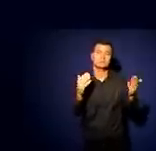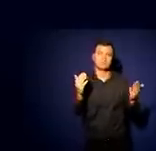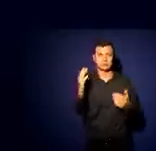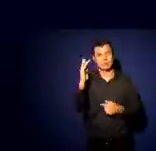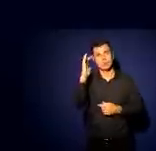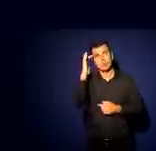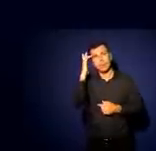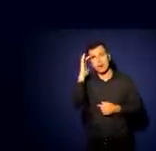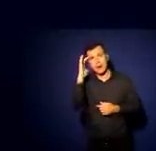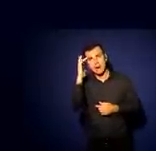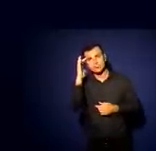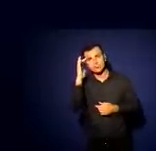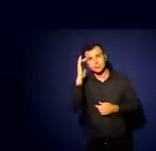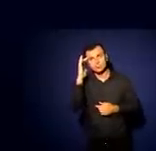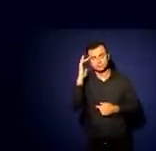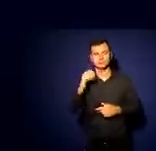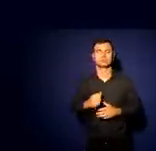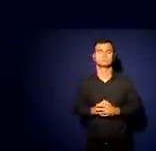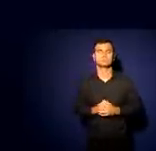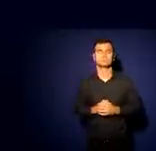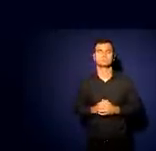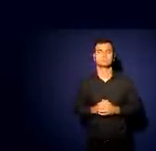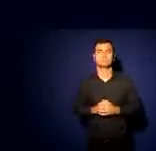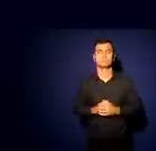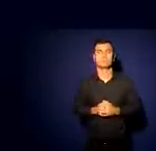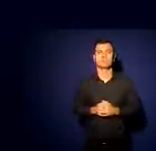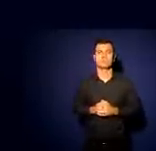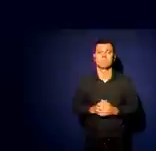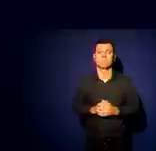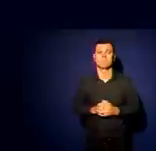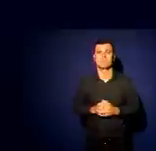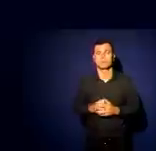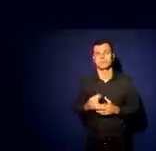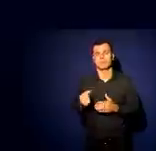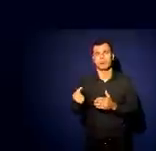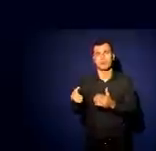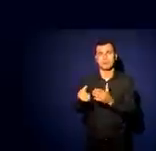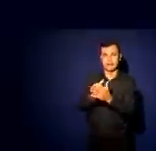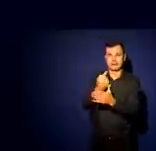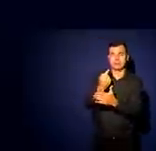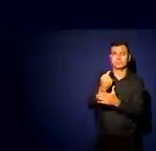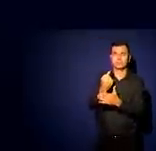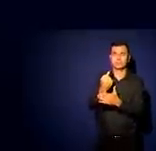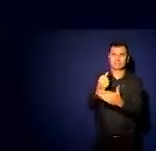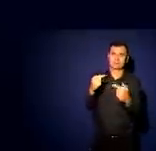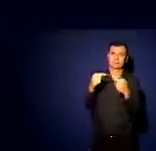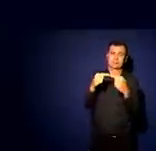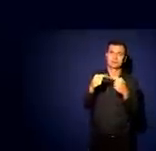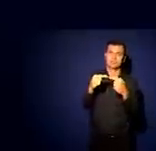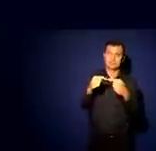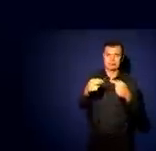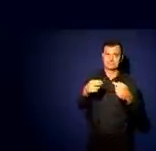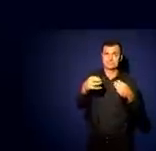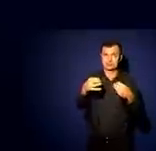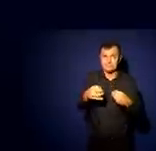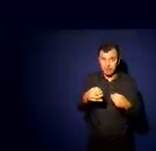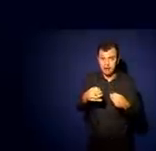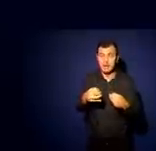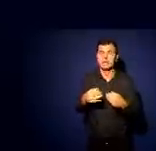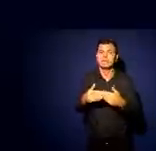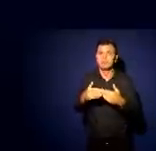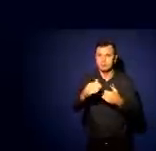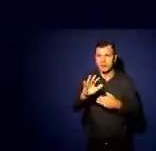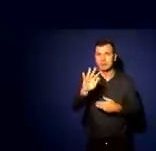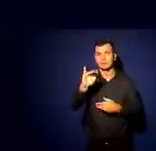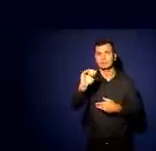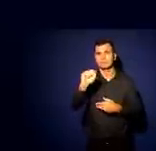grande resposta aqui da grande Pergunta seria do bolo aqui a gente ter certeza que tem espaço do lado